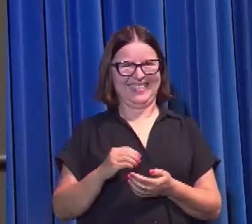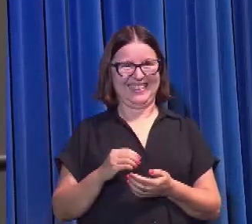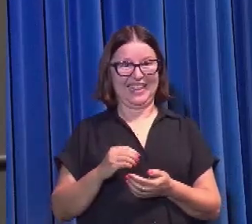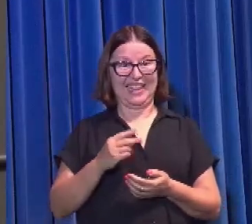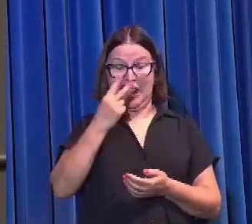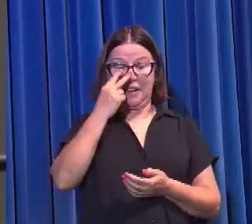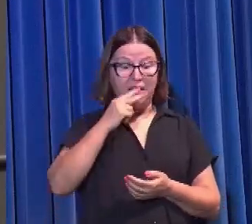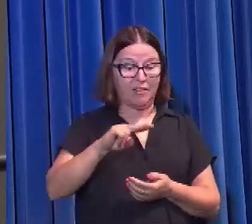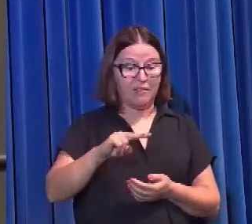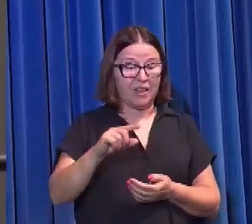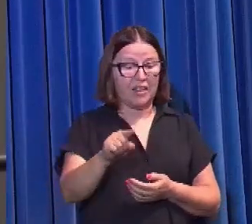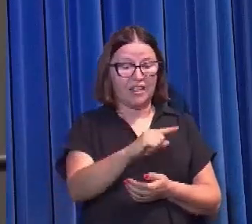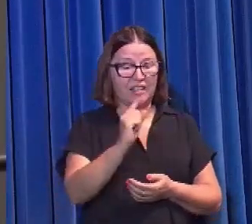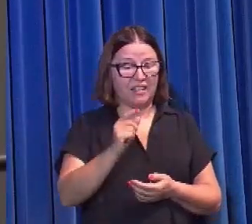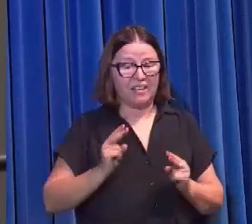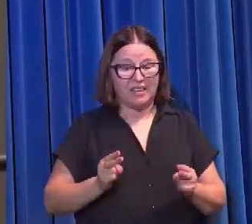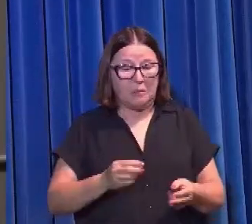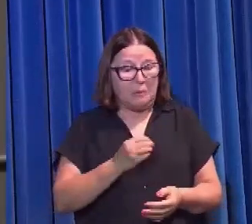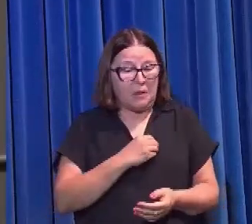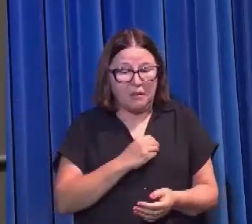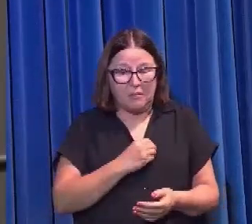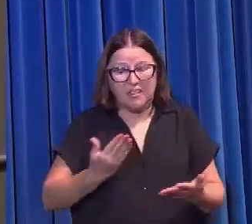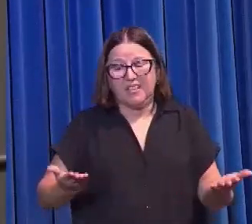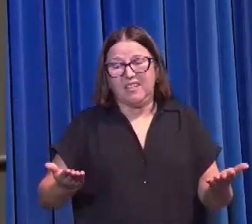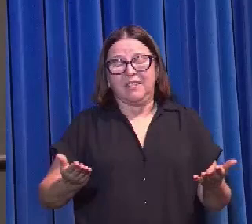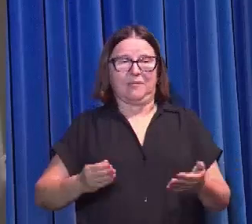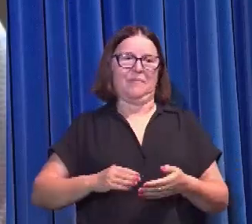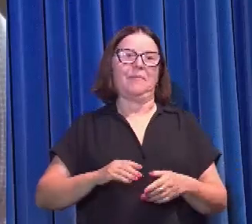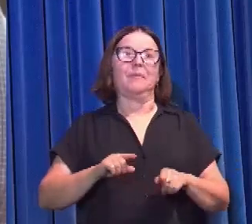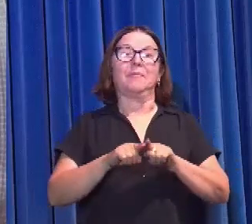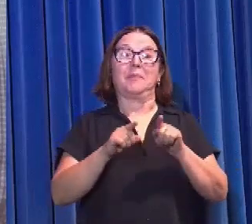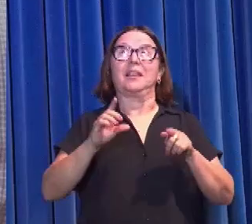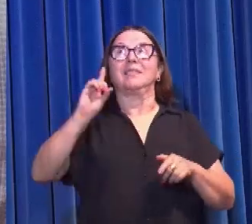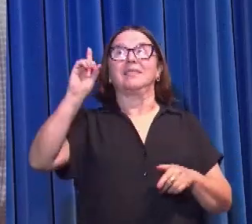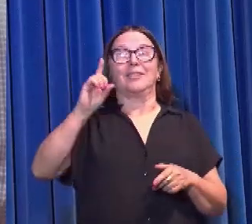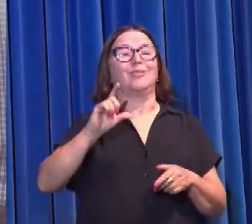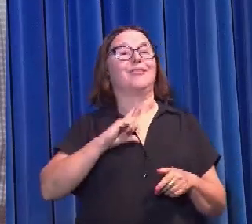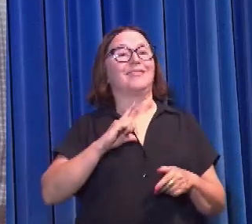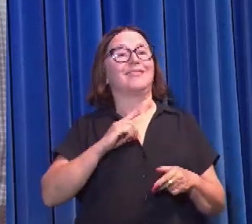né? Longanimidade, benignidade, mansidão, se não com um outro pecador?